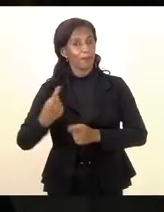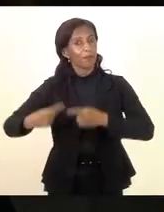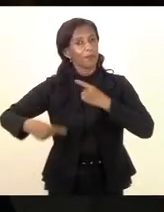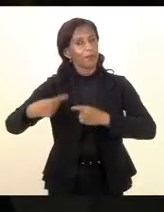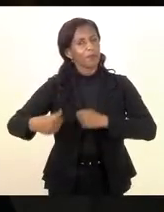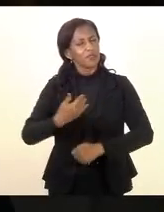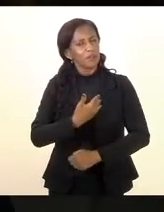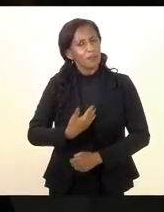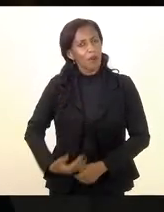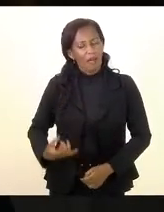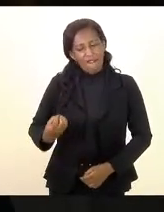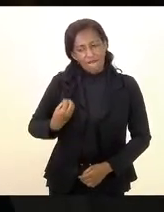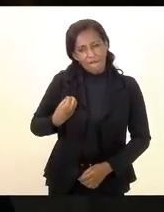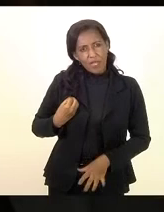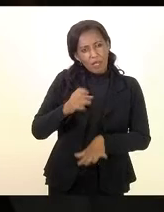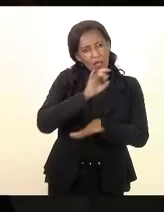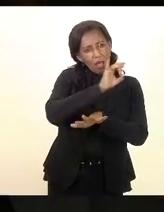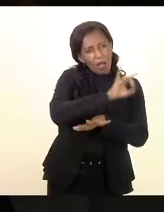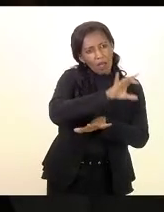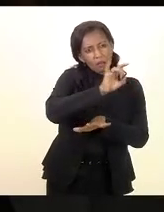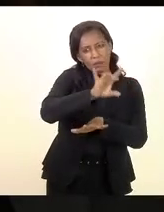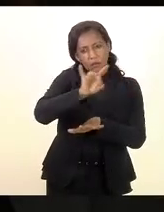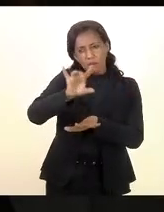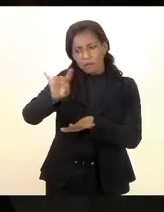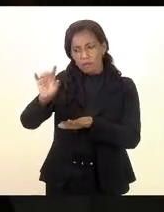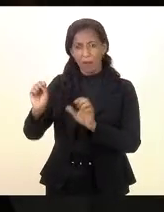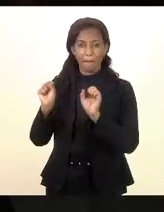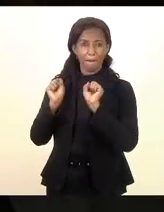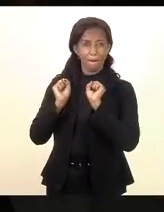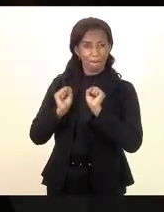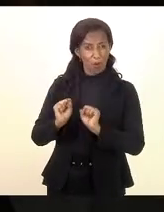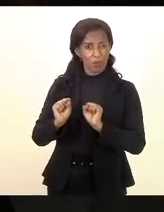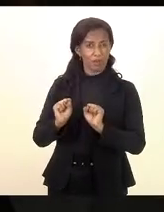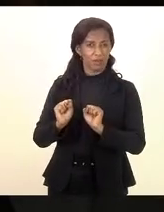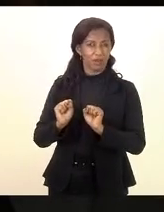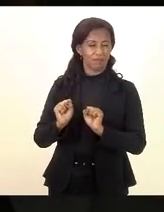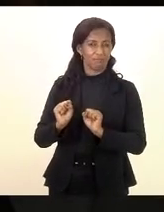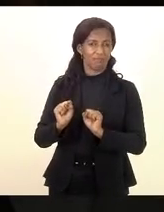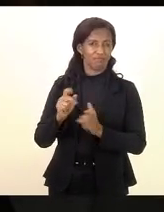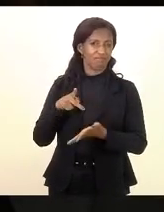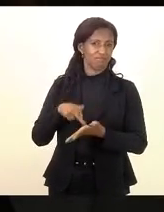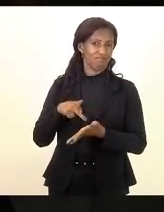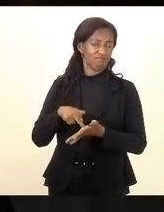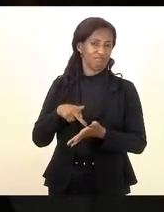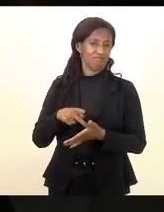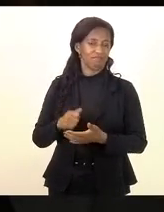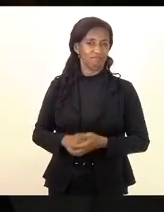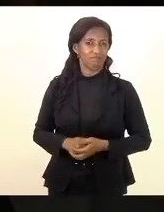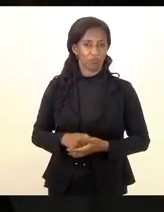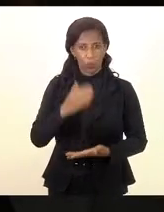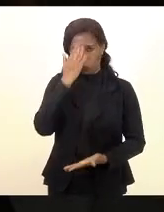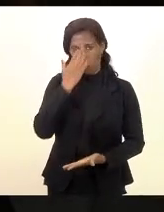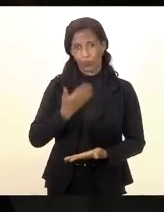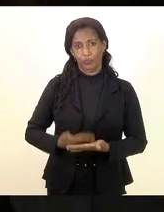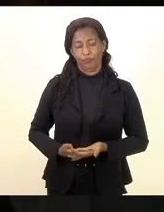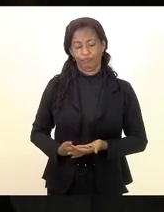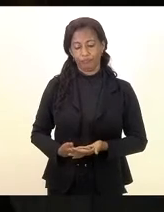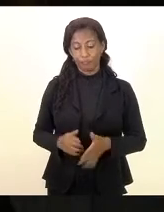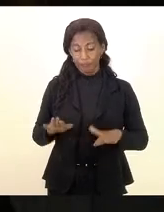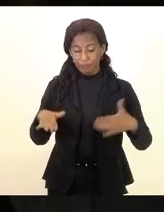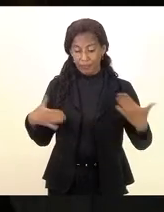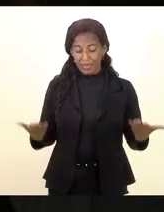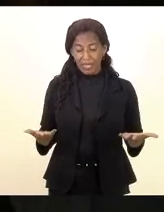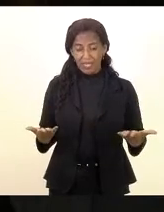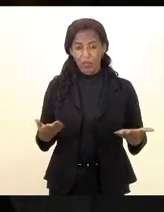que a vida de cada um de nós possa realmente melhorar e aí quando tu